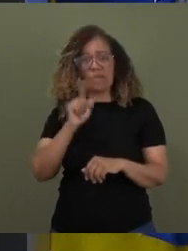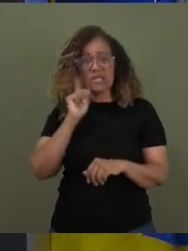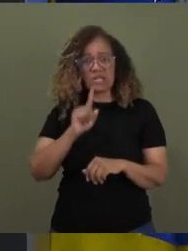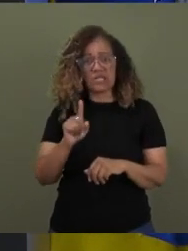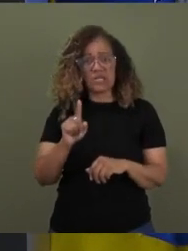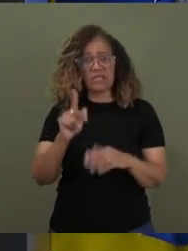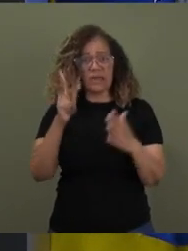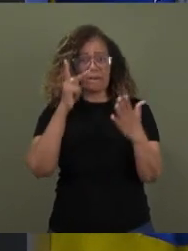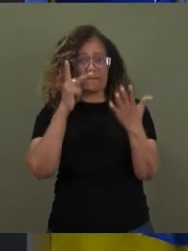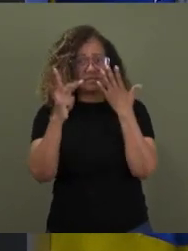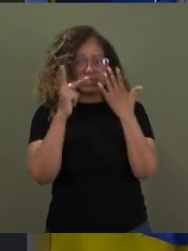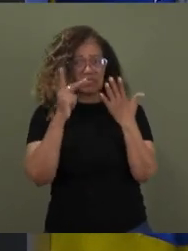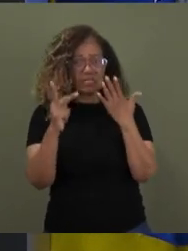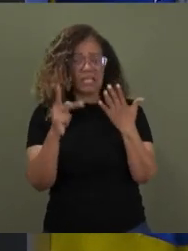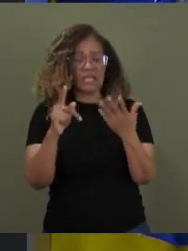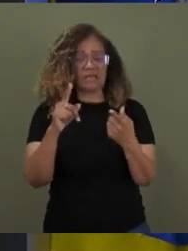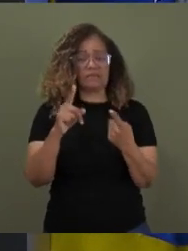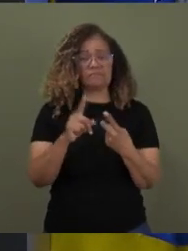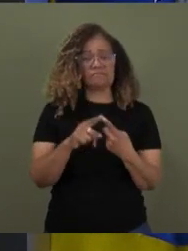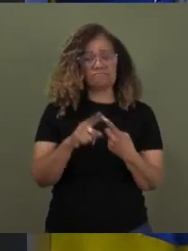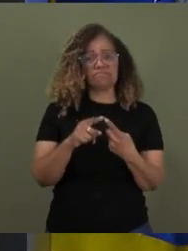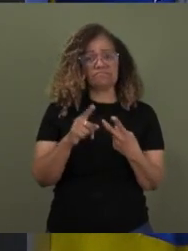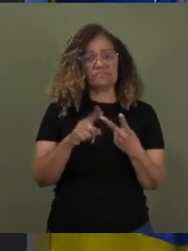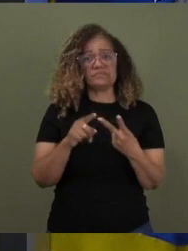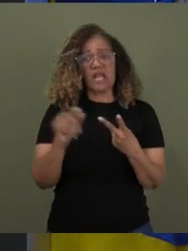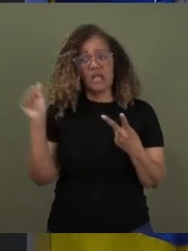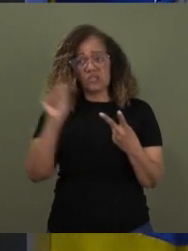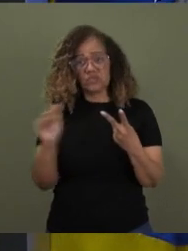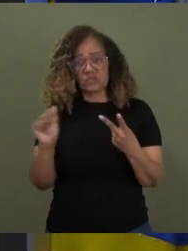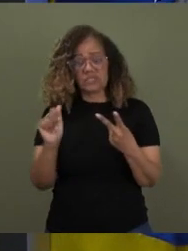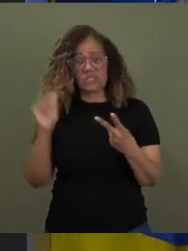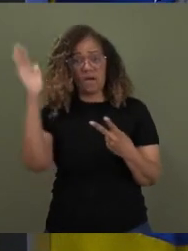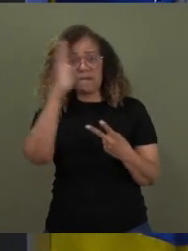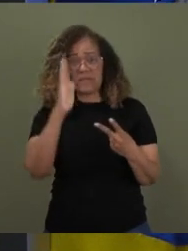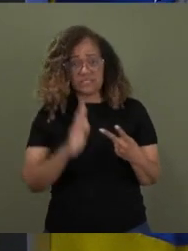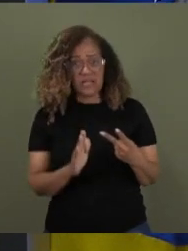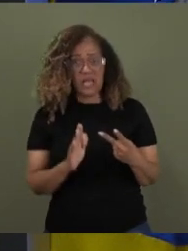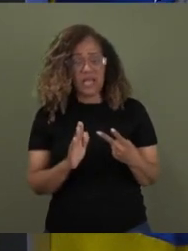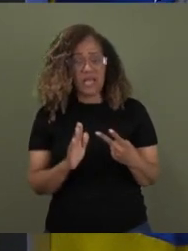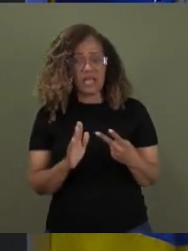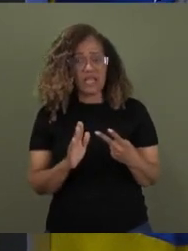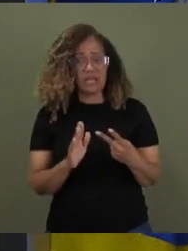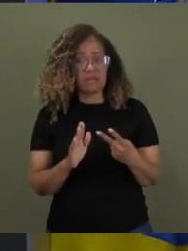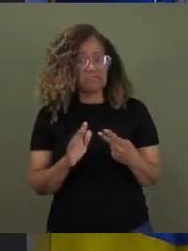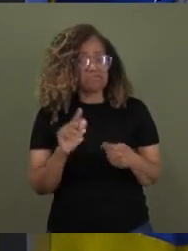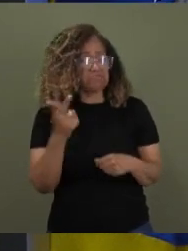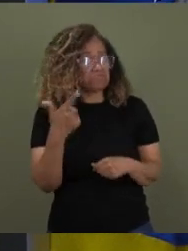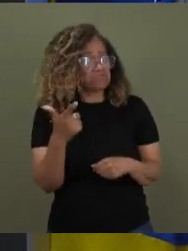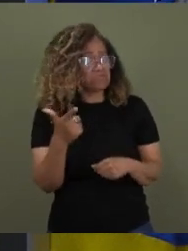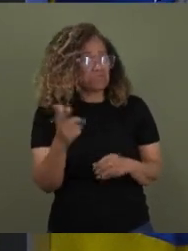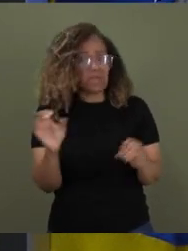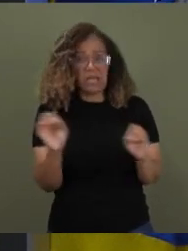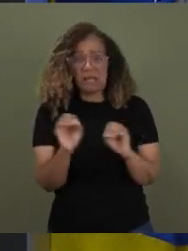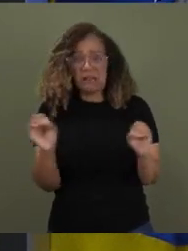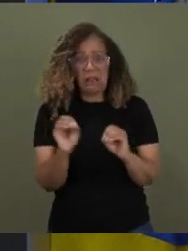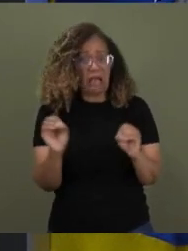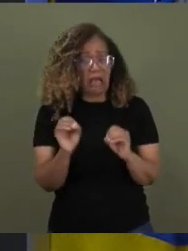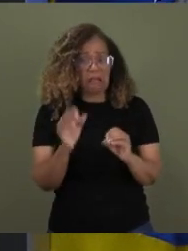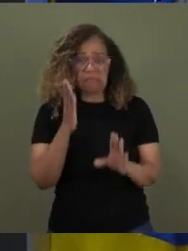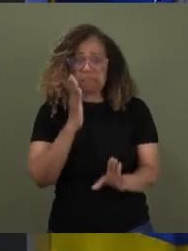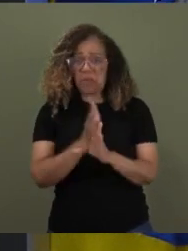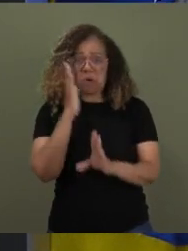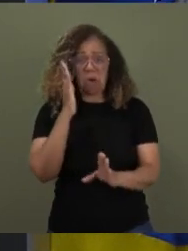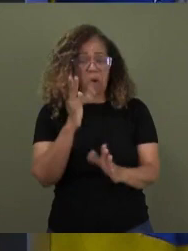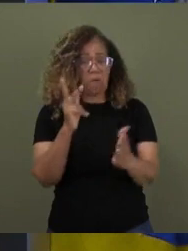a Associação Brasileira de Psiquiatria, não acha nenhuma indicação, do ponto de vista psiquiátrico,